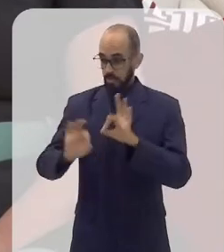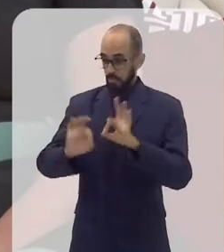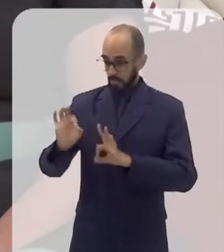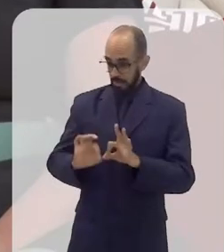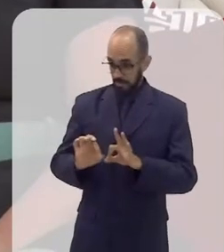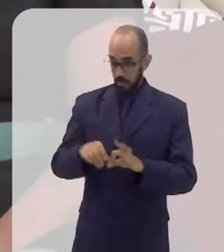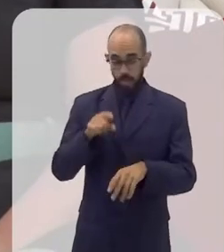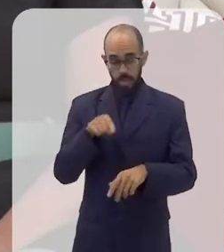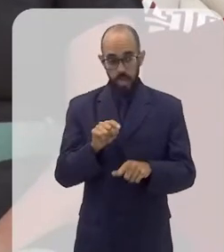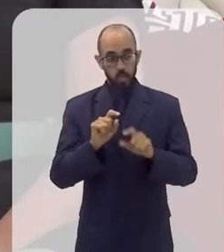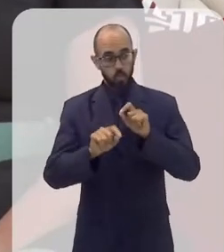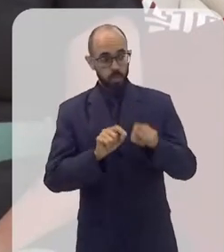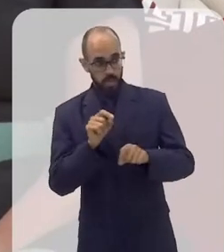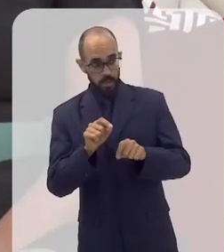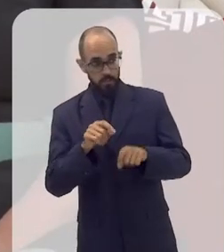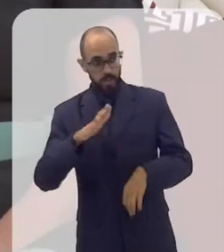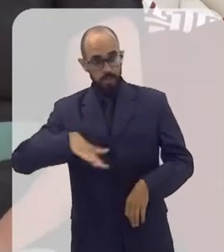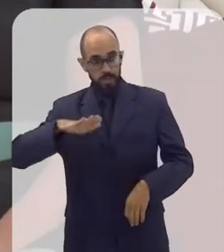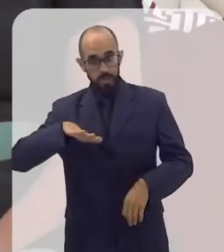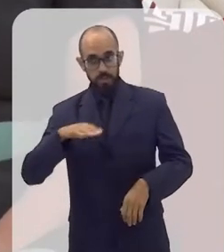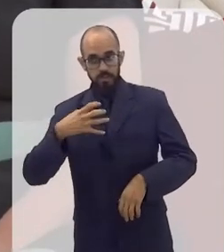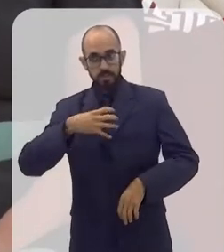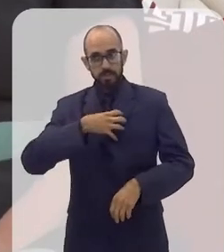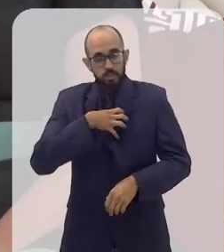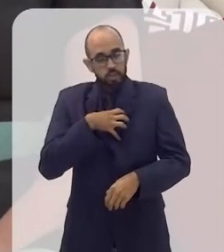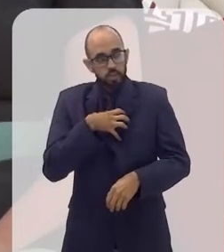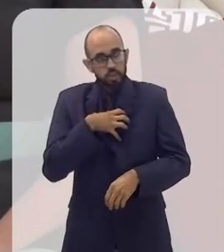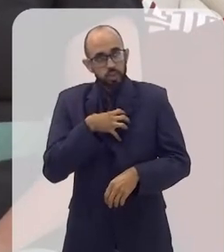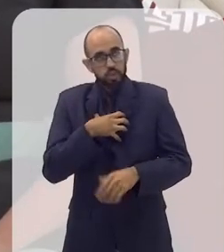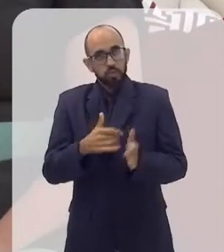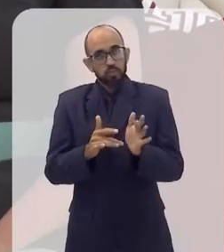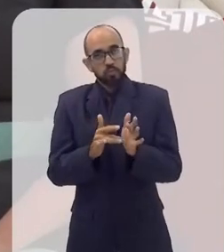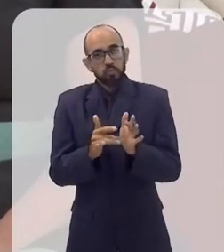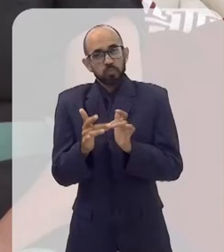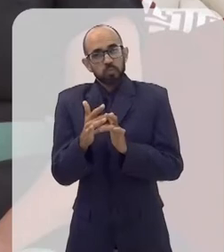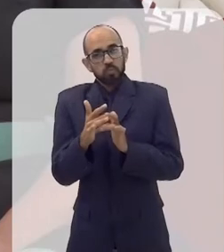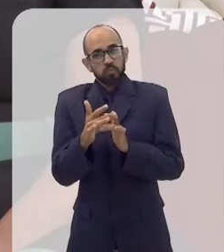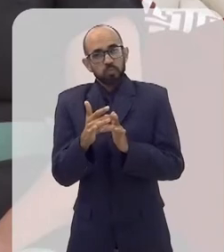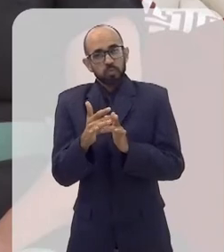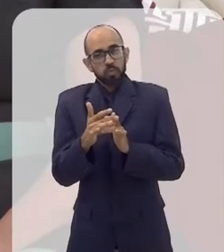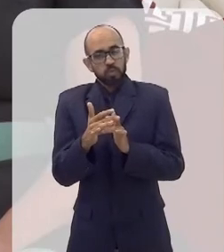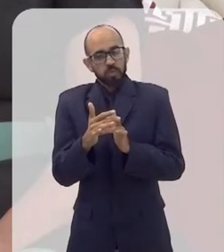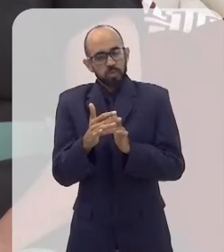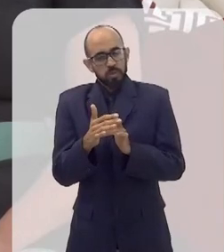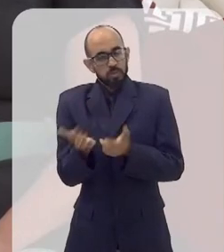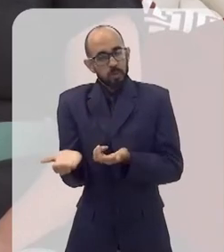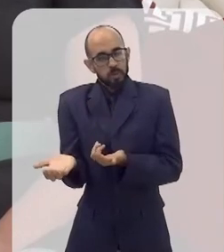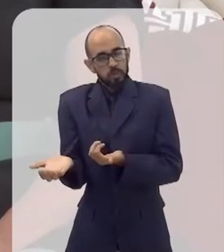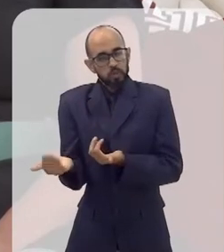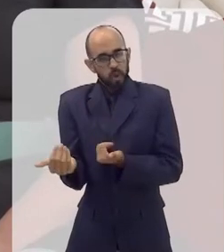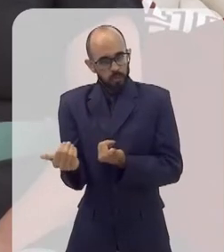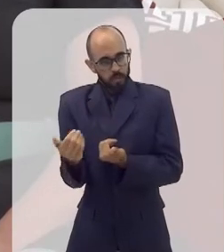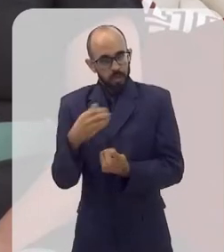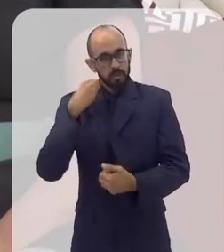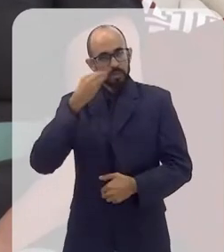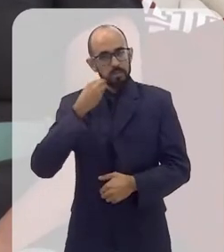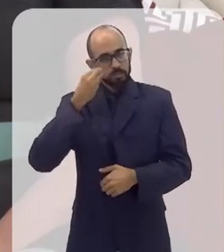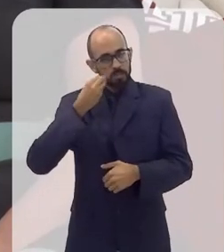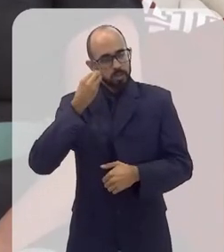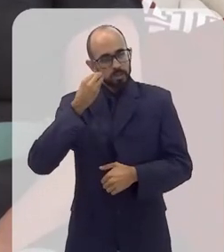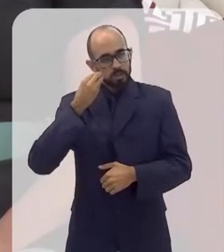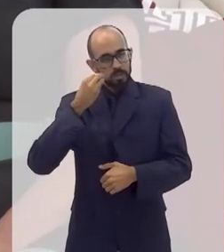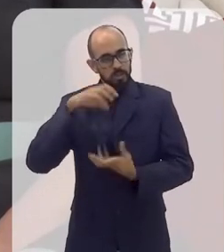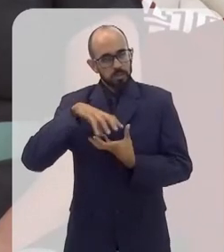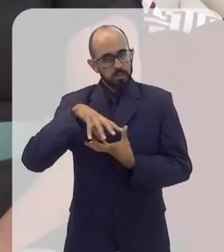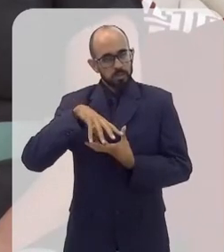a intenção dela é que a criança consiga sentir o Espírito do Senhor desde os seus mais tenros momentos. Que ela tenha